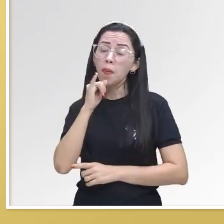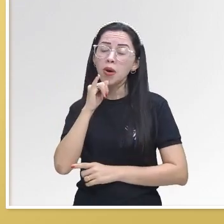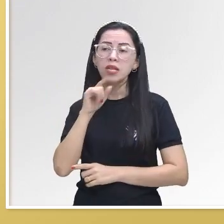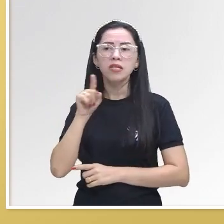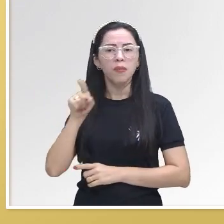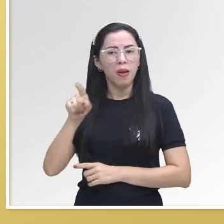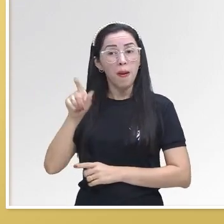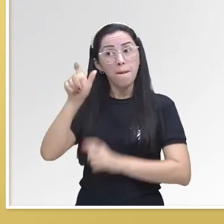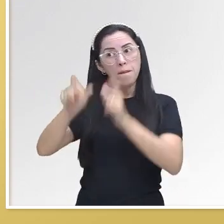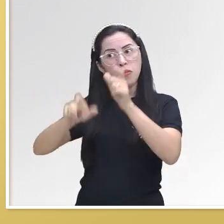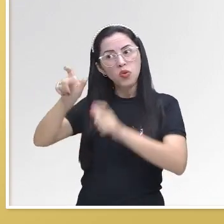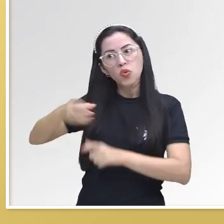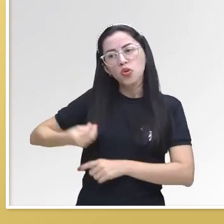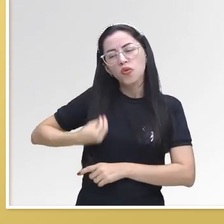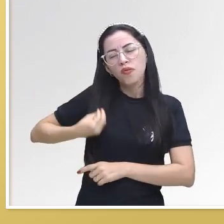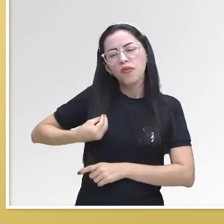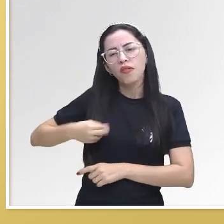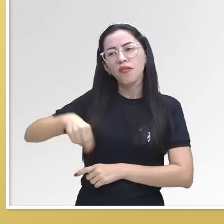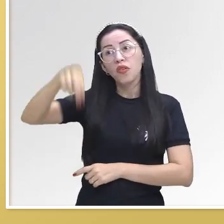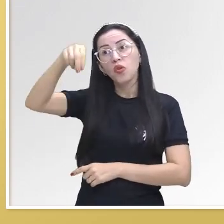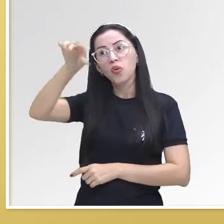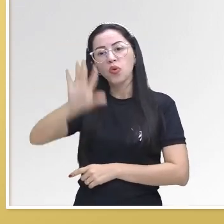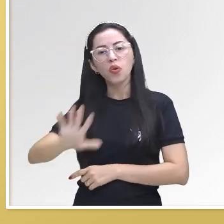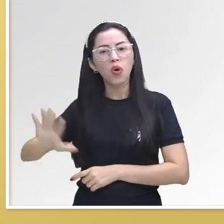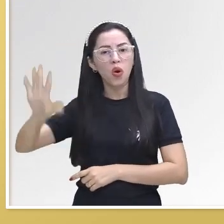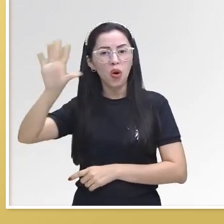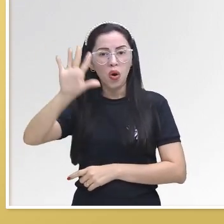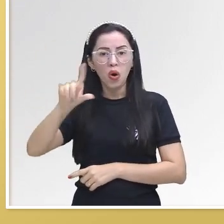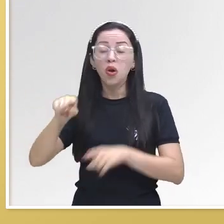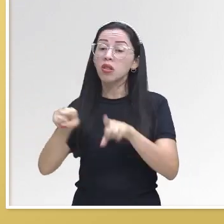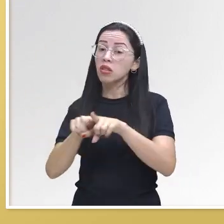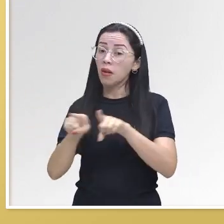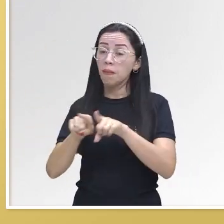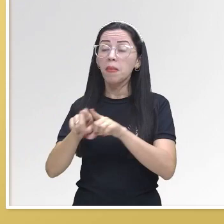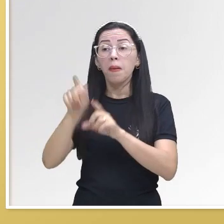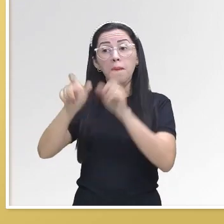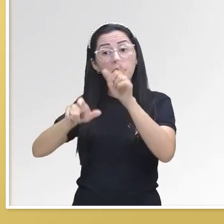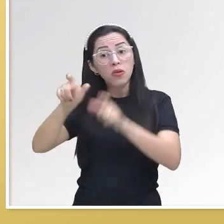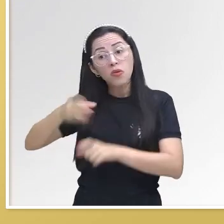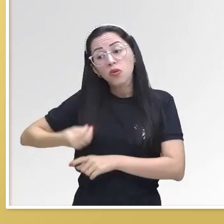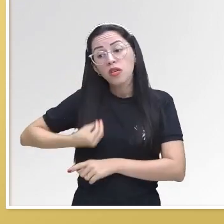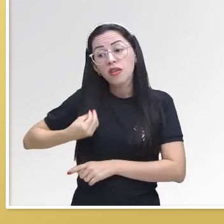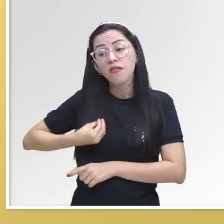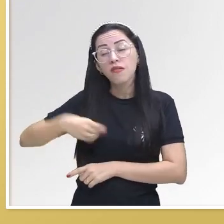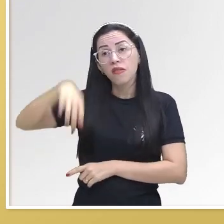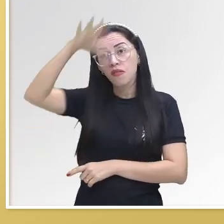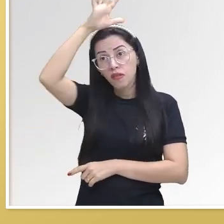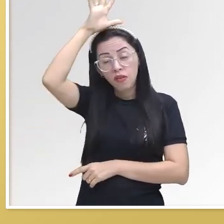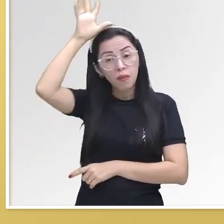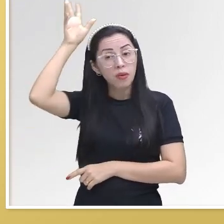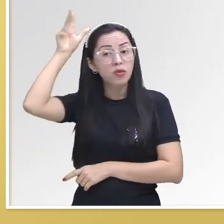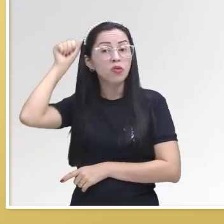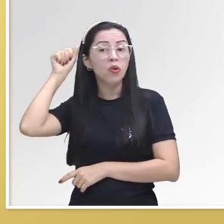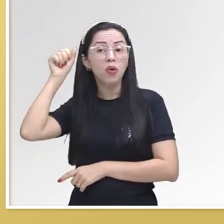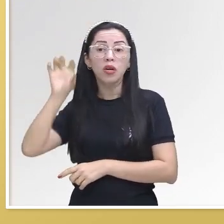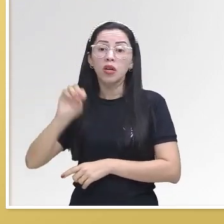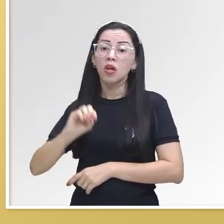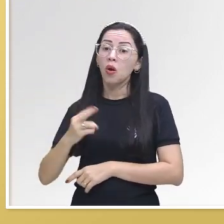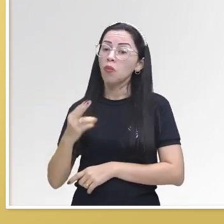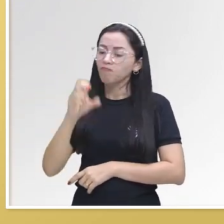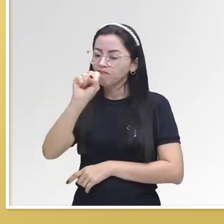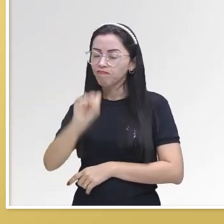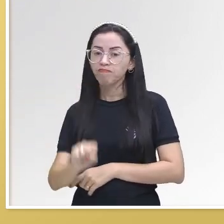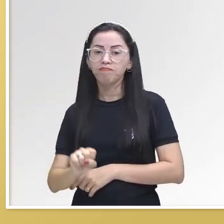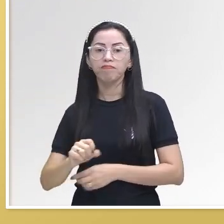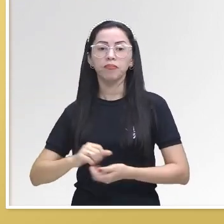nordestinos, como é o caso dos amazonenses, como é o caso das pessoas que estão ali na parte do sul. Cada um, como a gente aprendeu